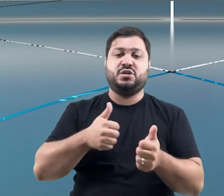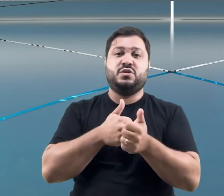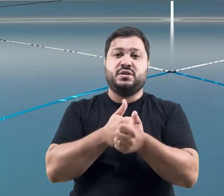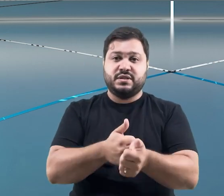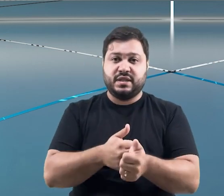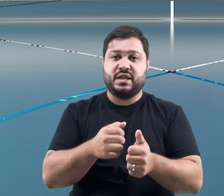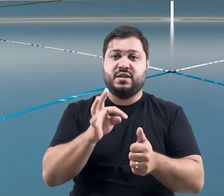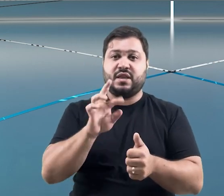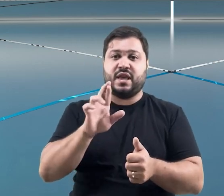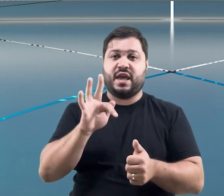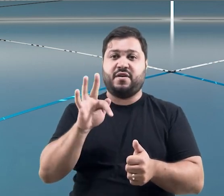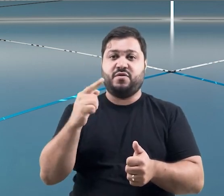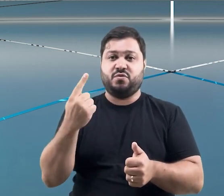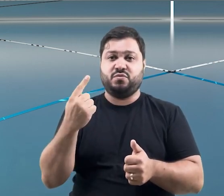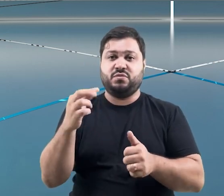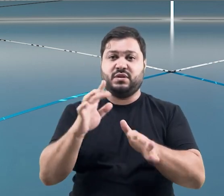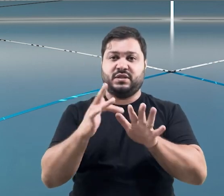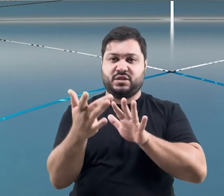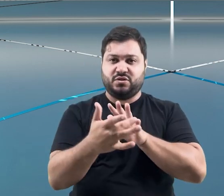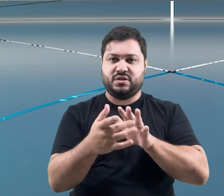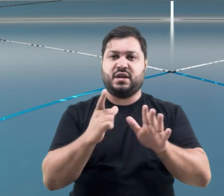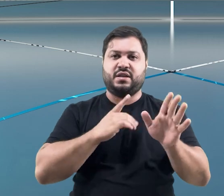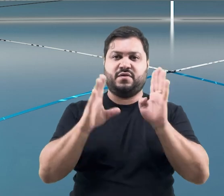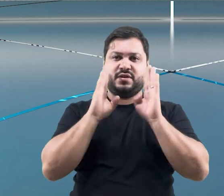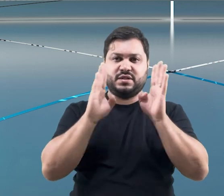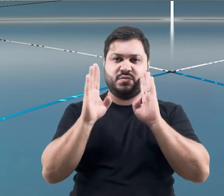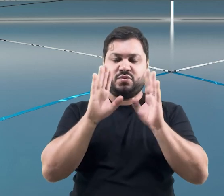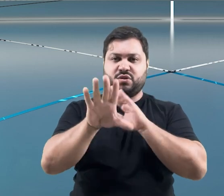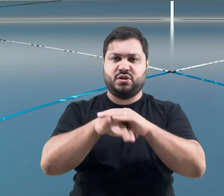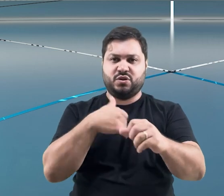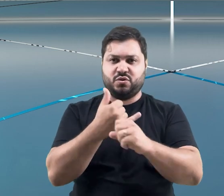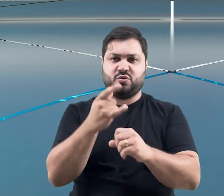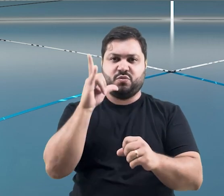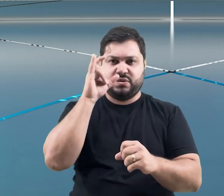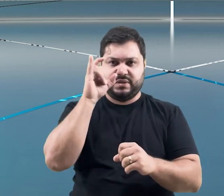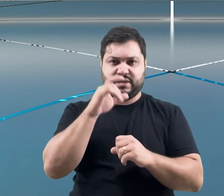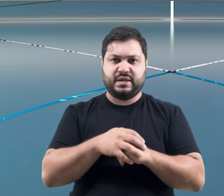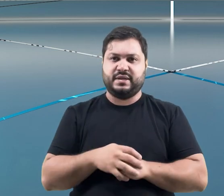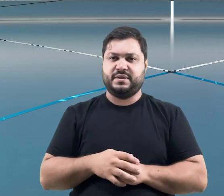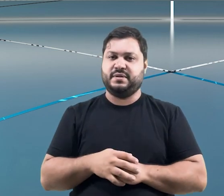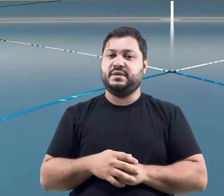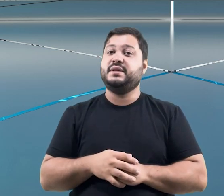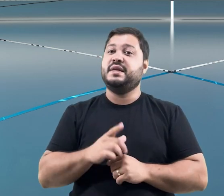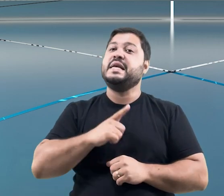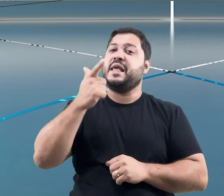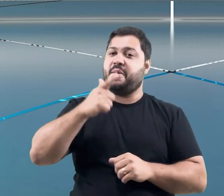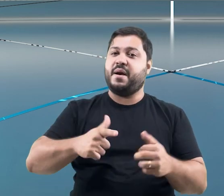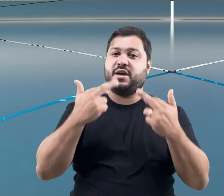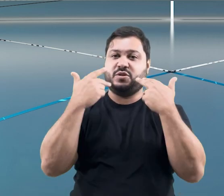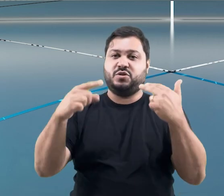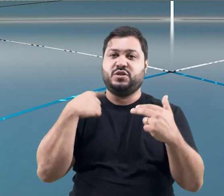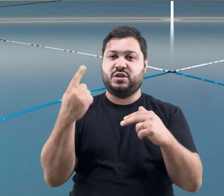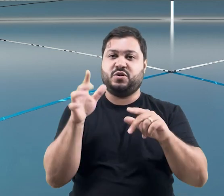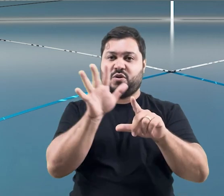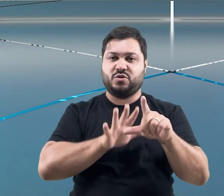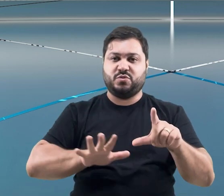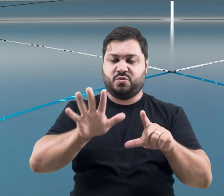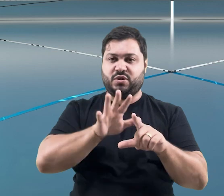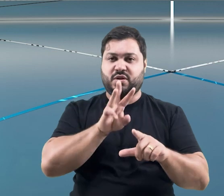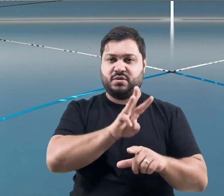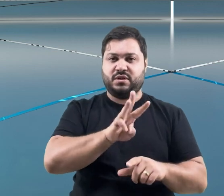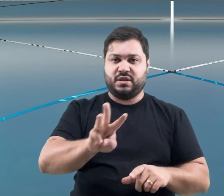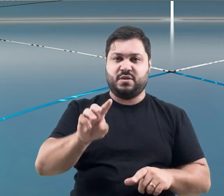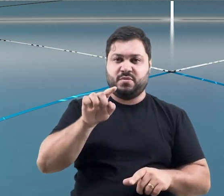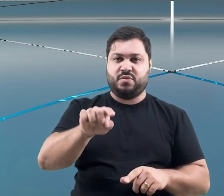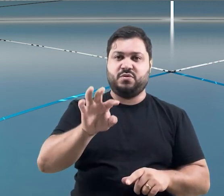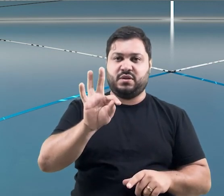na primeira região, seguindo o TRF1 nas redes sociais. Estamos no Facebook, no YouTube e no Instagram. E tem mais notícias no